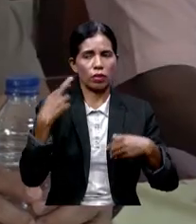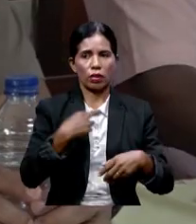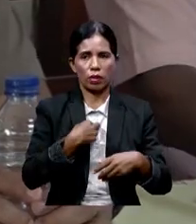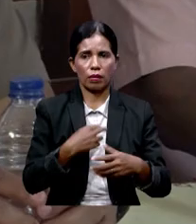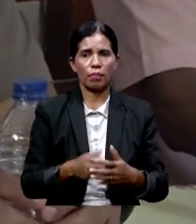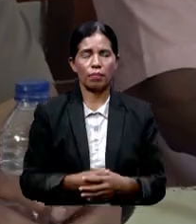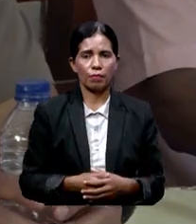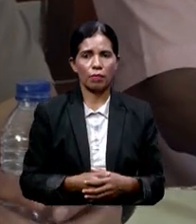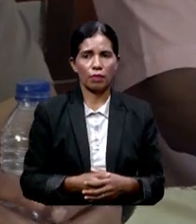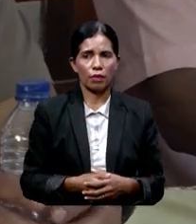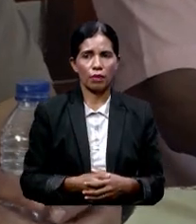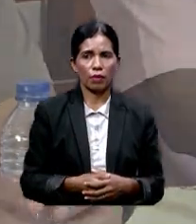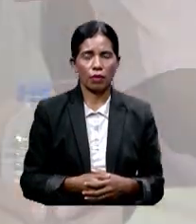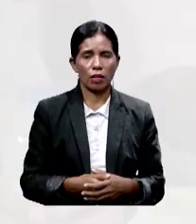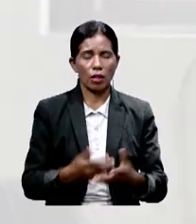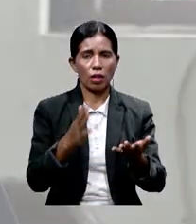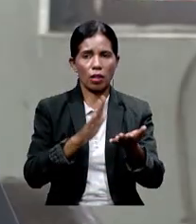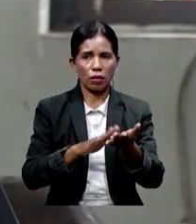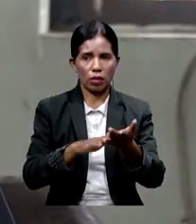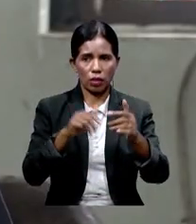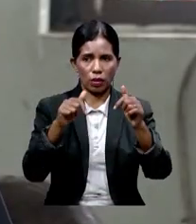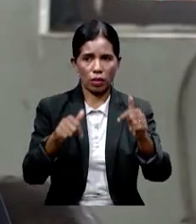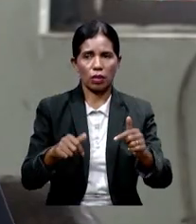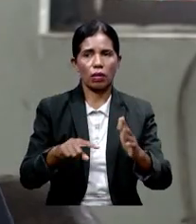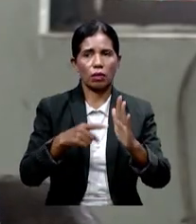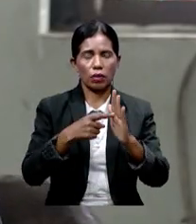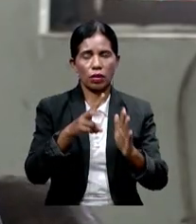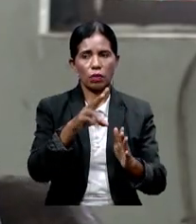Escola 99 é edifício agora da UNE, começa o CIDES